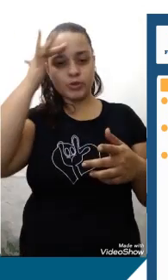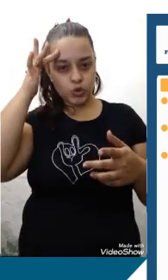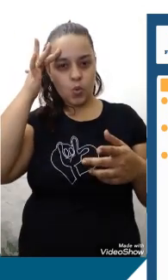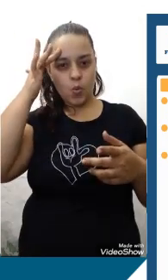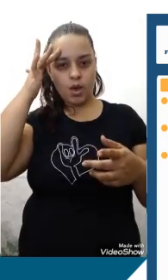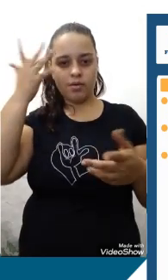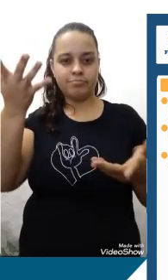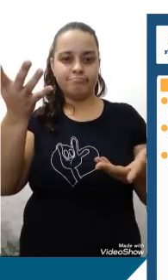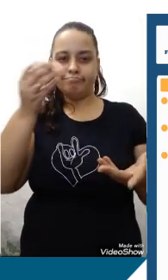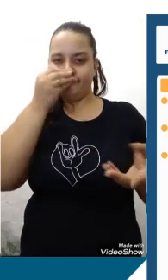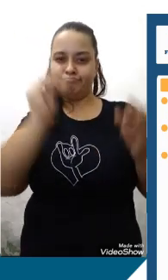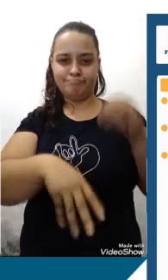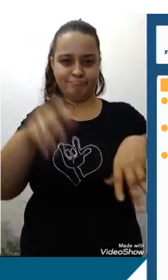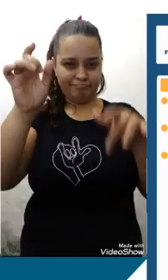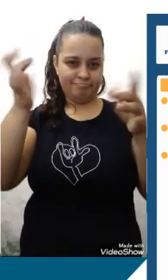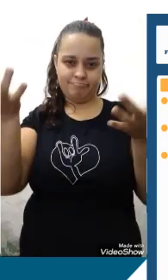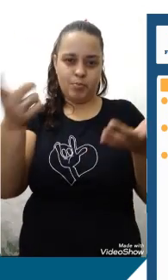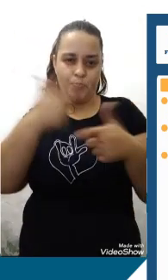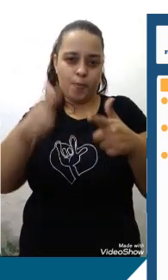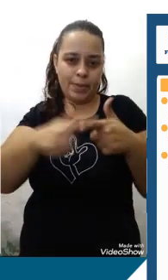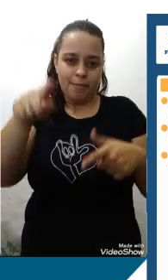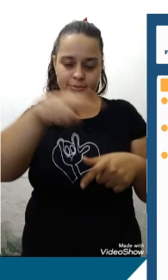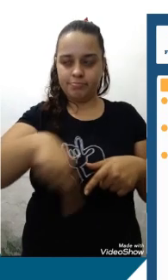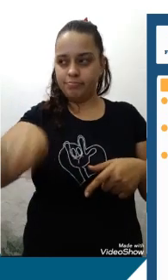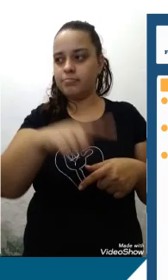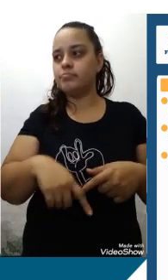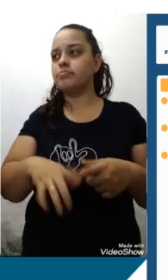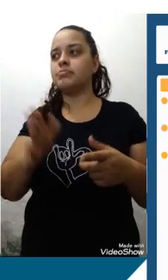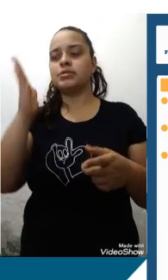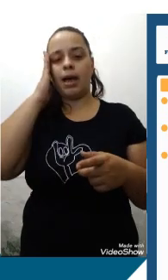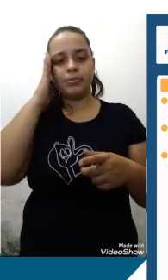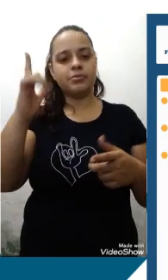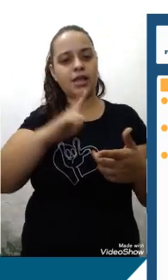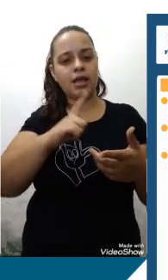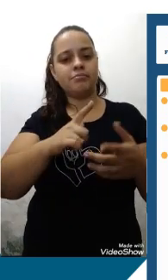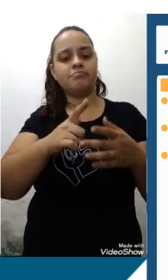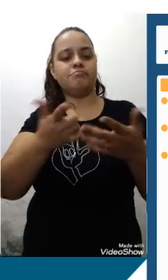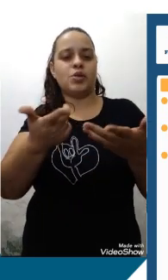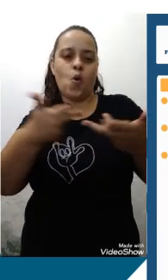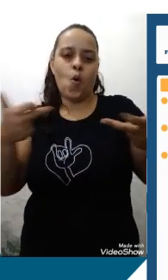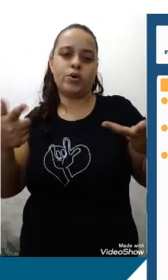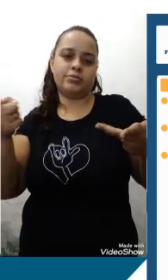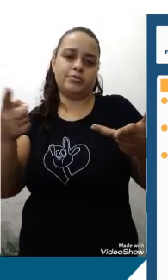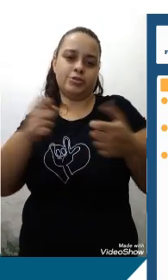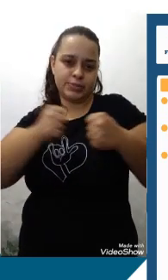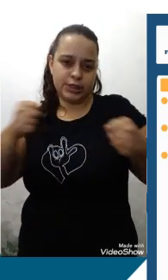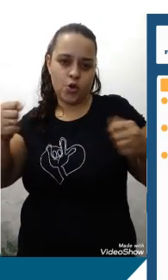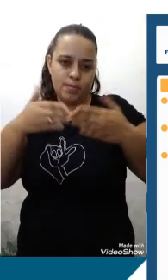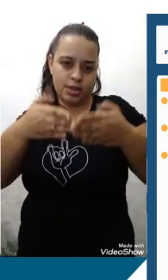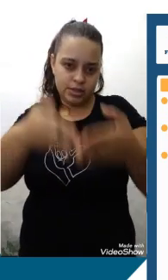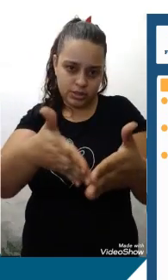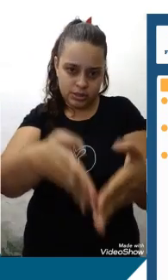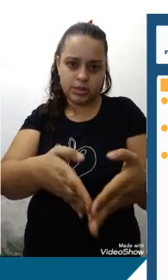devastando. É claro que esse texto é uma idealização que não abarca a complexidade das relações que se desenvolveram ao longo da expansão marítima, pintando os portugueses